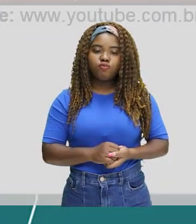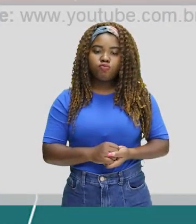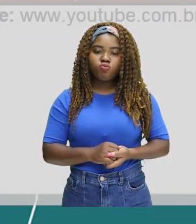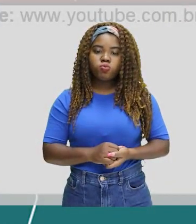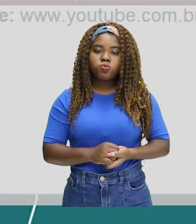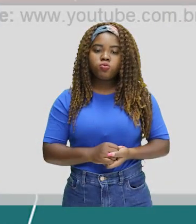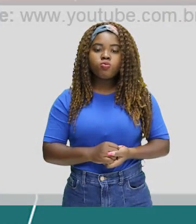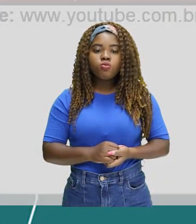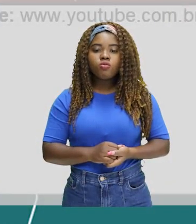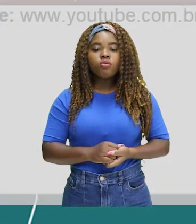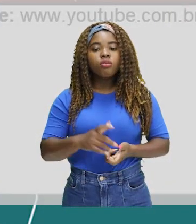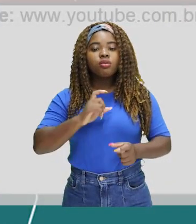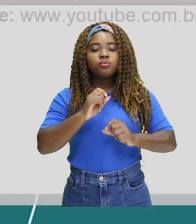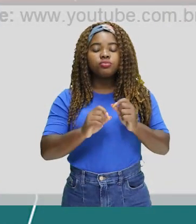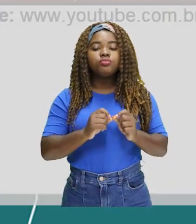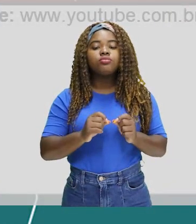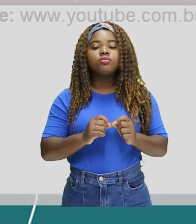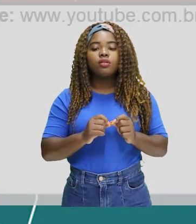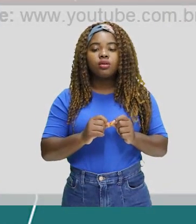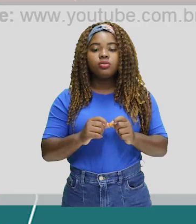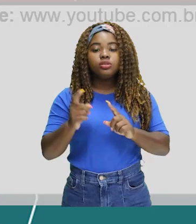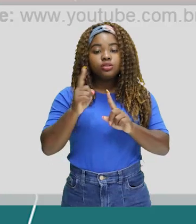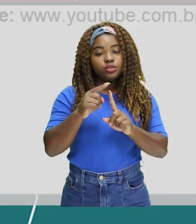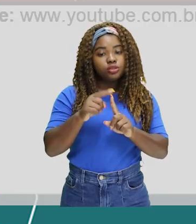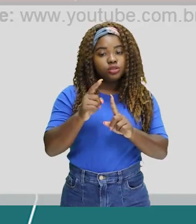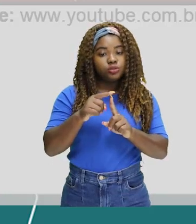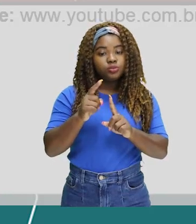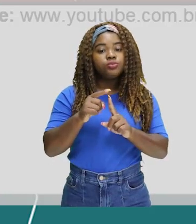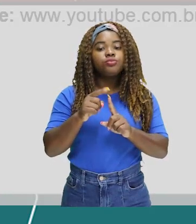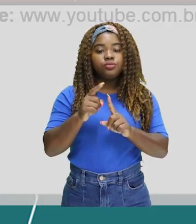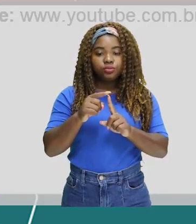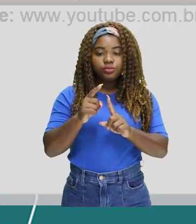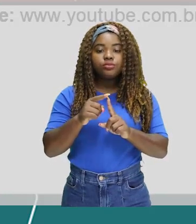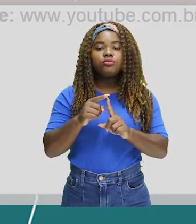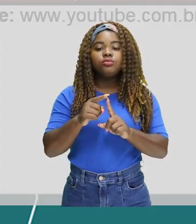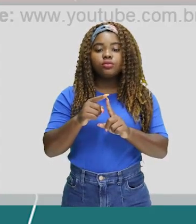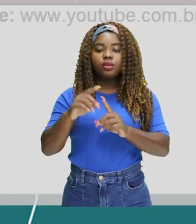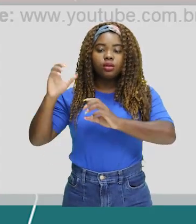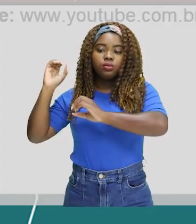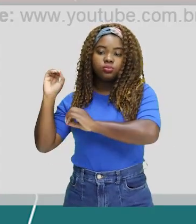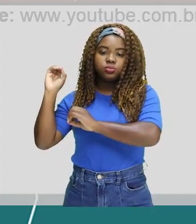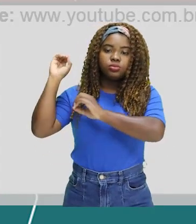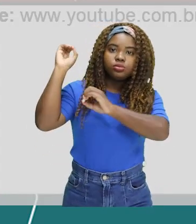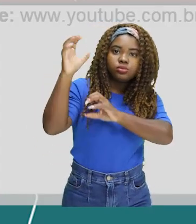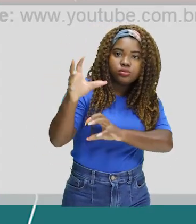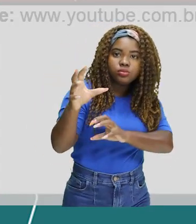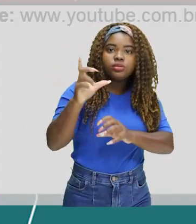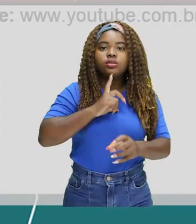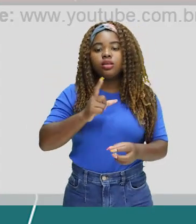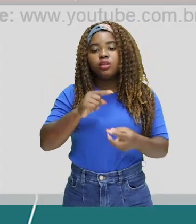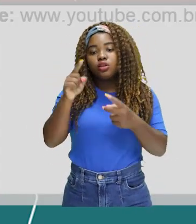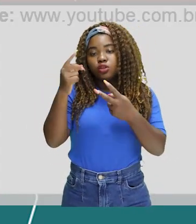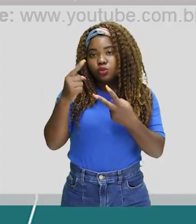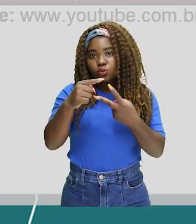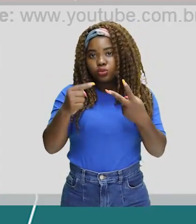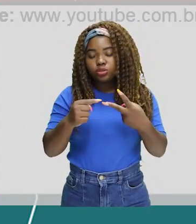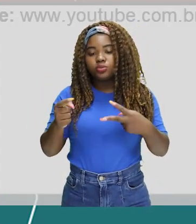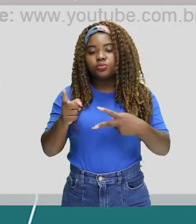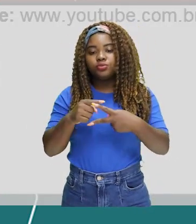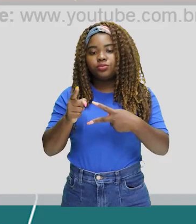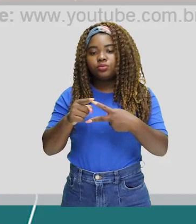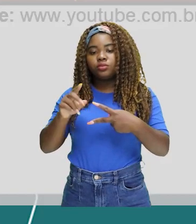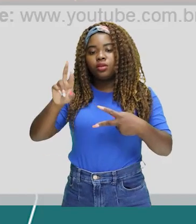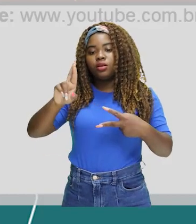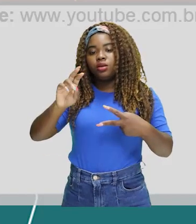Técnicas do arremesso. Existem 2 tipos de arremesso. Vou falar para vocês aqui do arremesso em rotação. Mais ou menos a movimentação